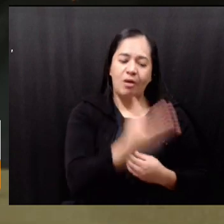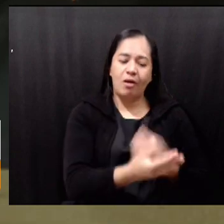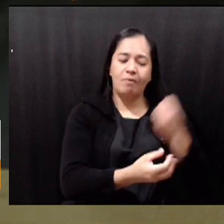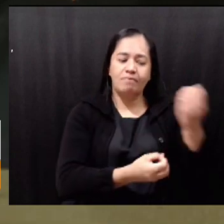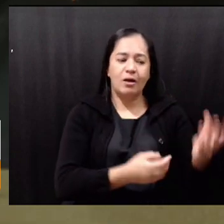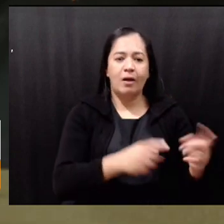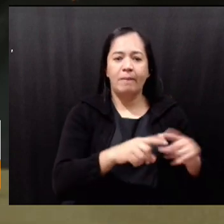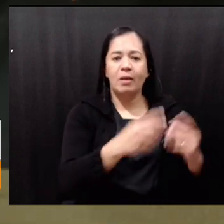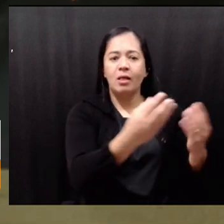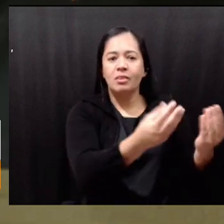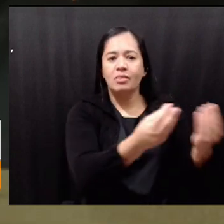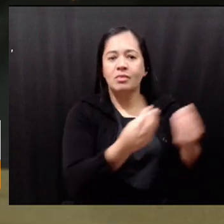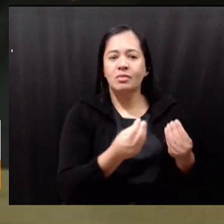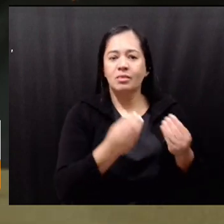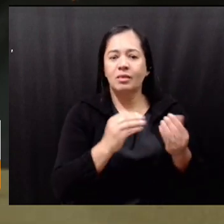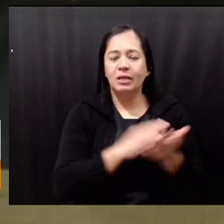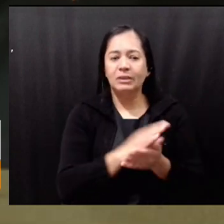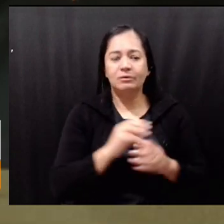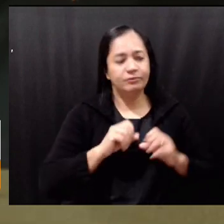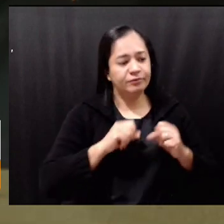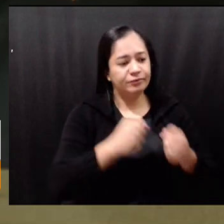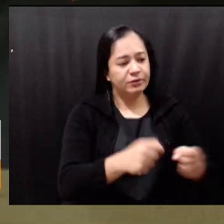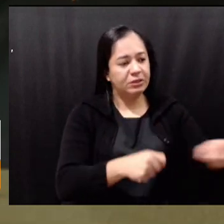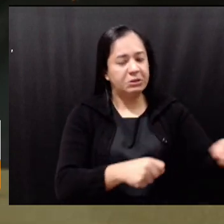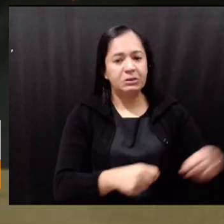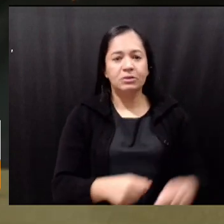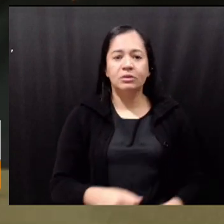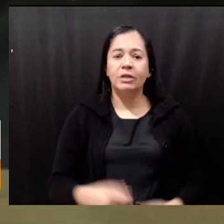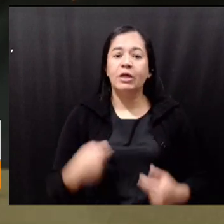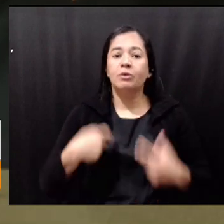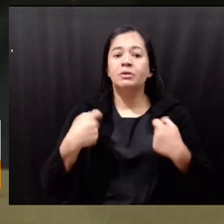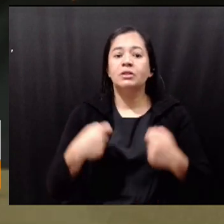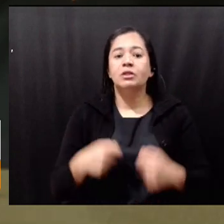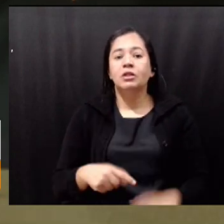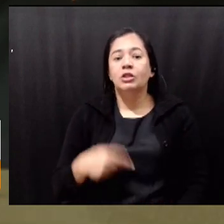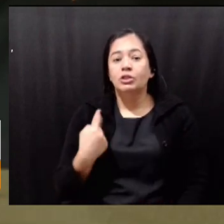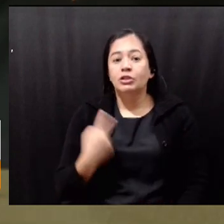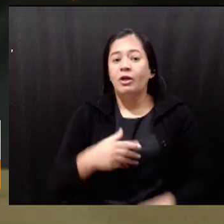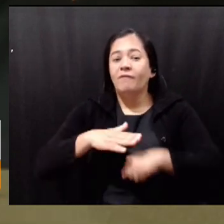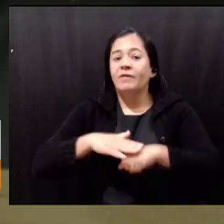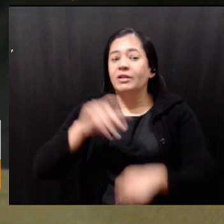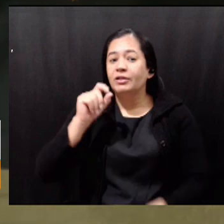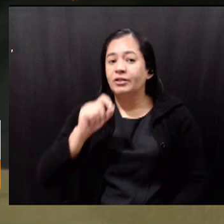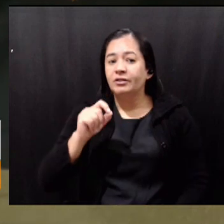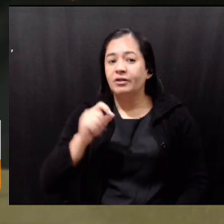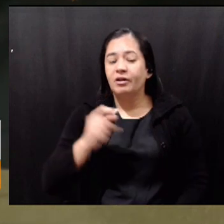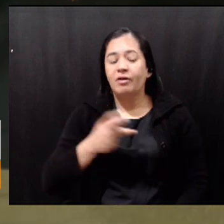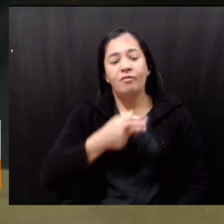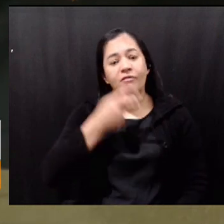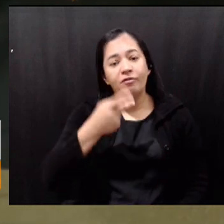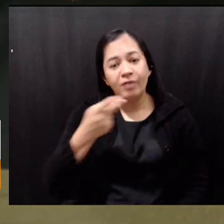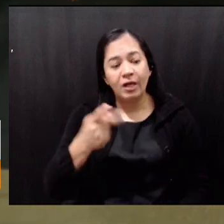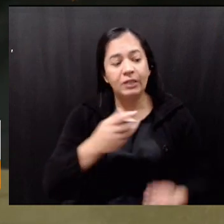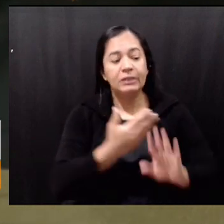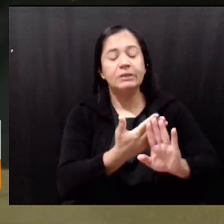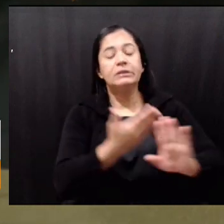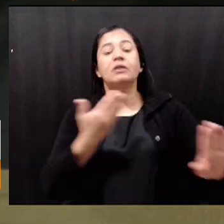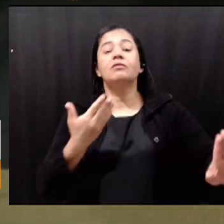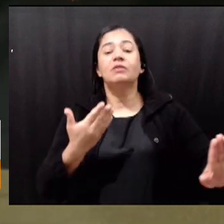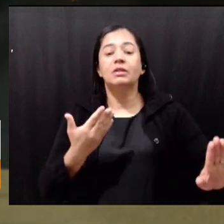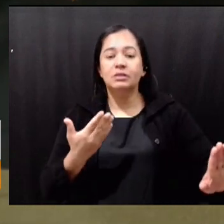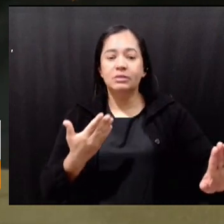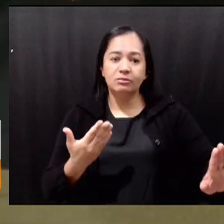vida, eu preciso eliminar isso aqui". O que que a gente faz? A gente fala, a gente se afasta? Qual que